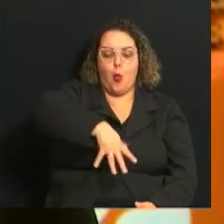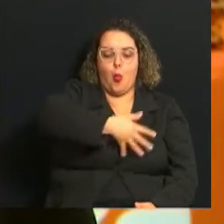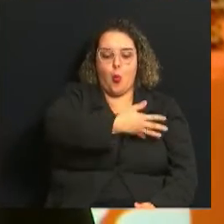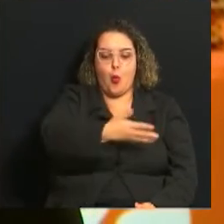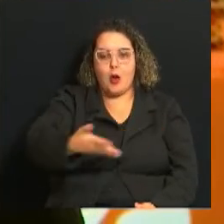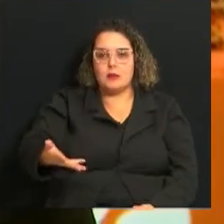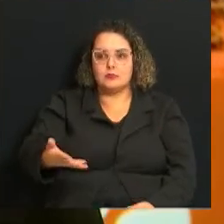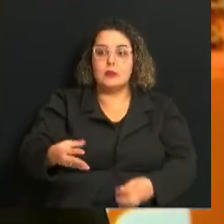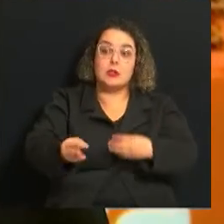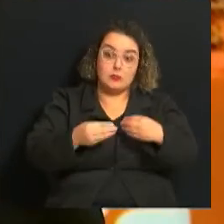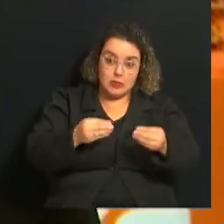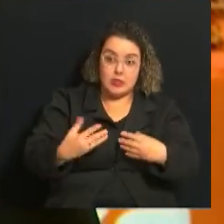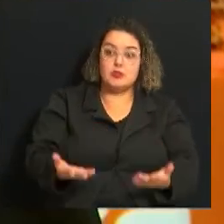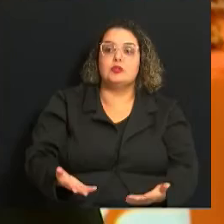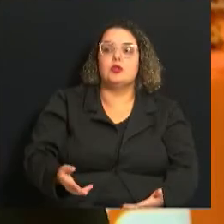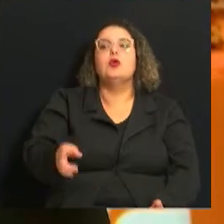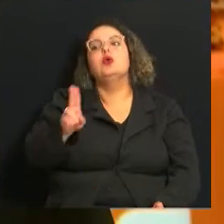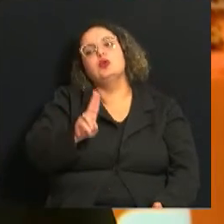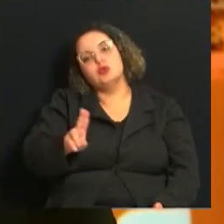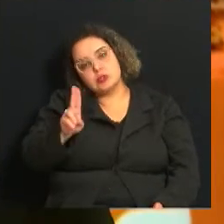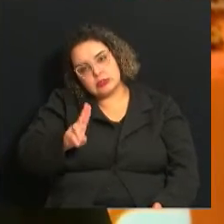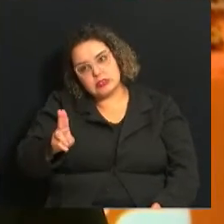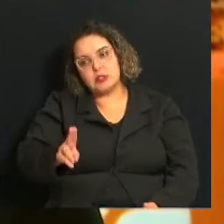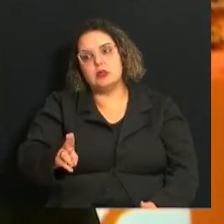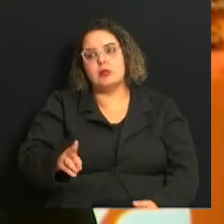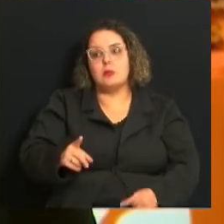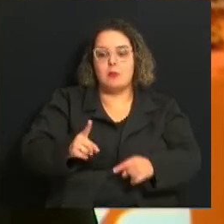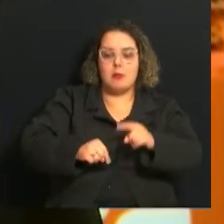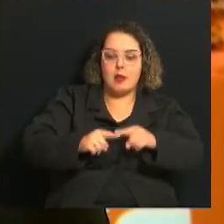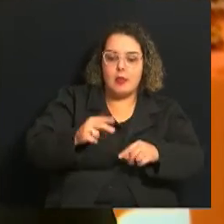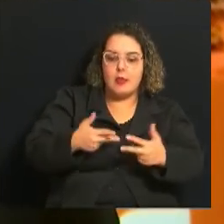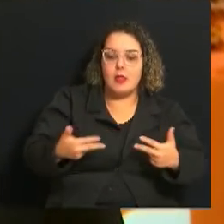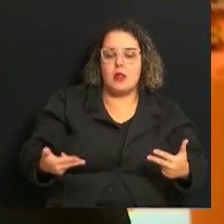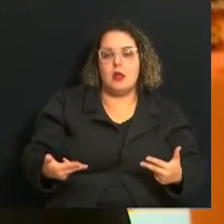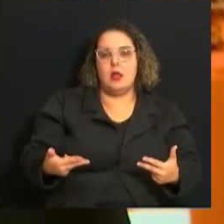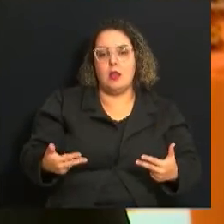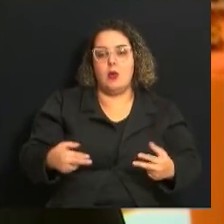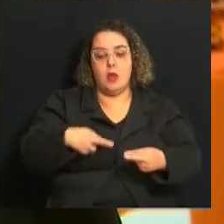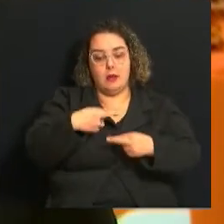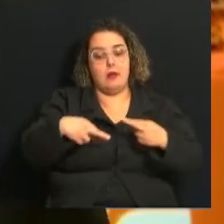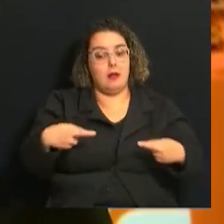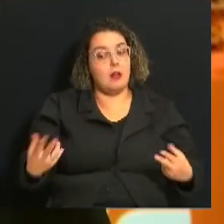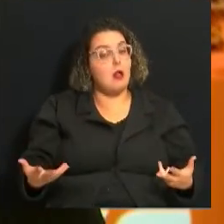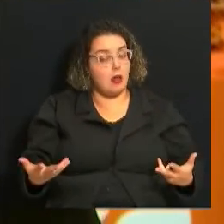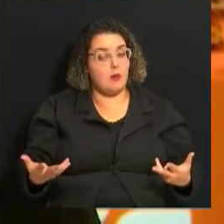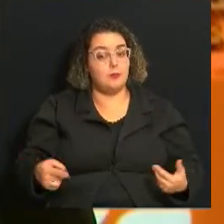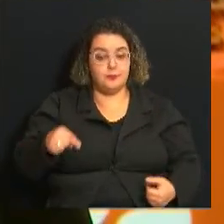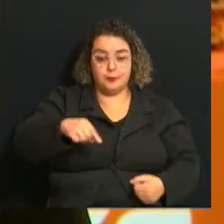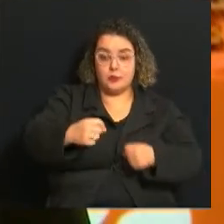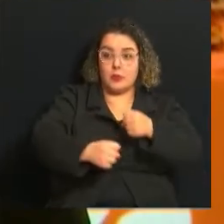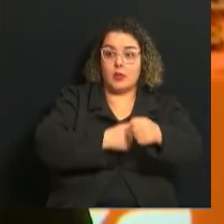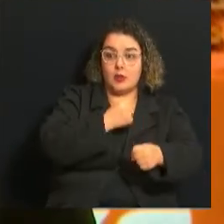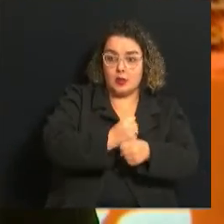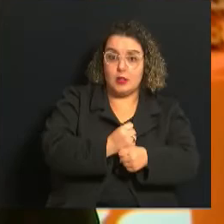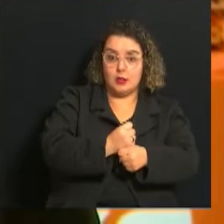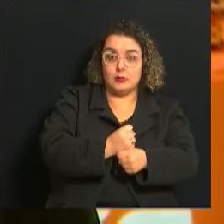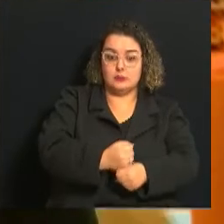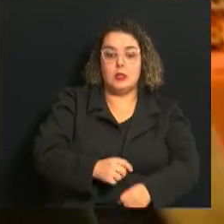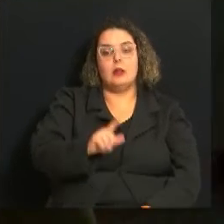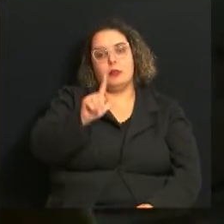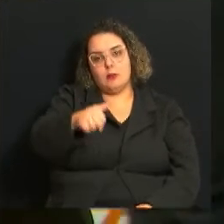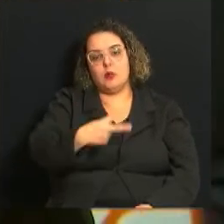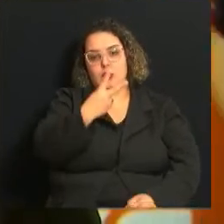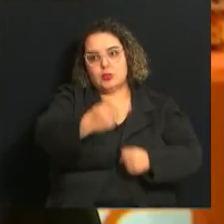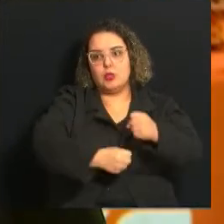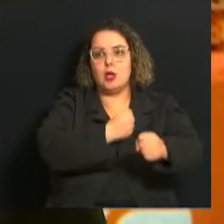plástica, e utilizando material reciclado. E esse ano, depois de 2 anos de pandemia, a JKS